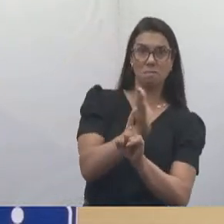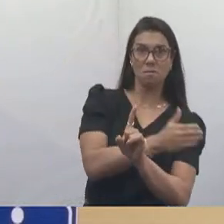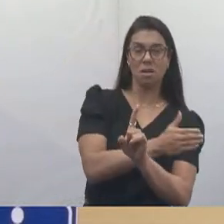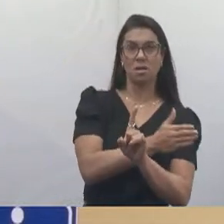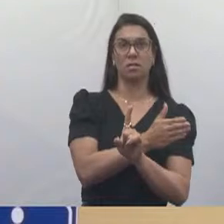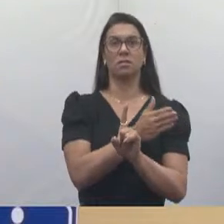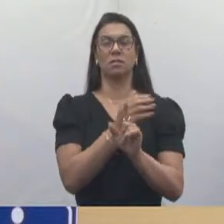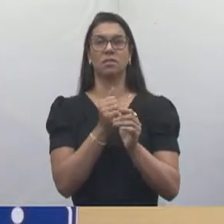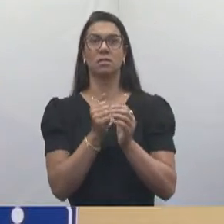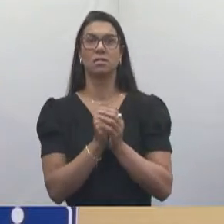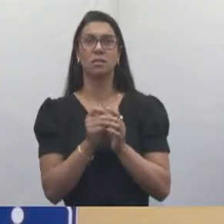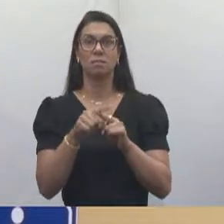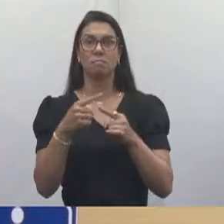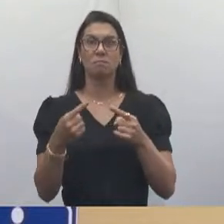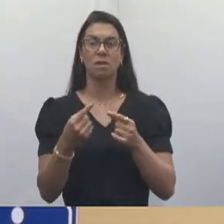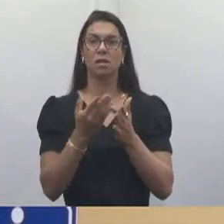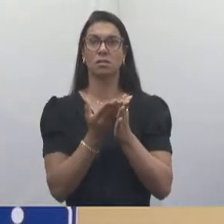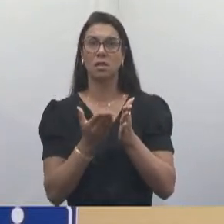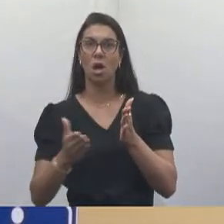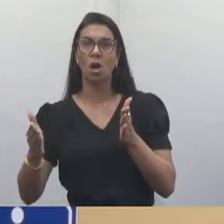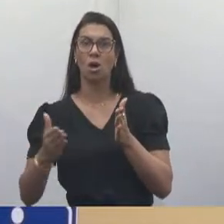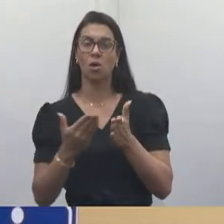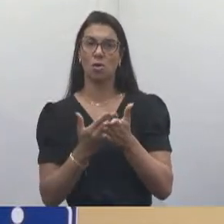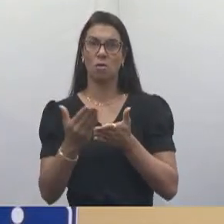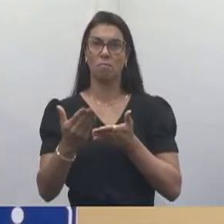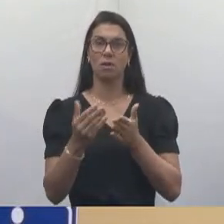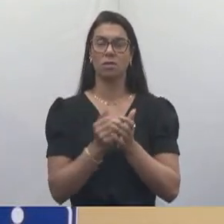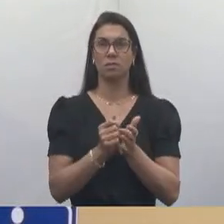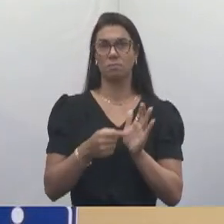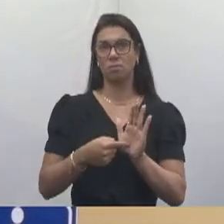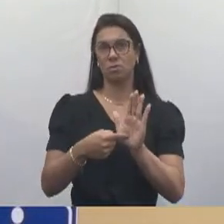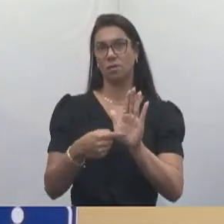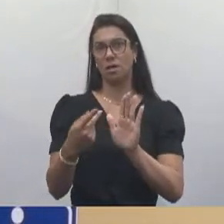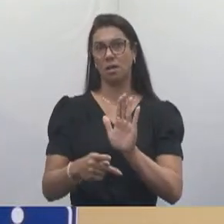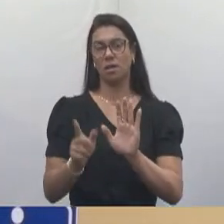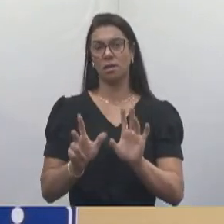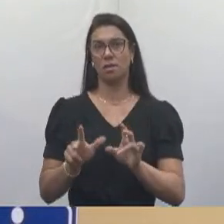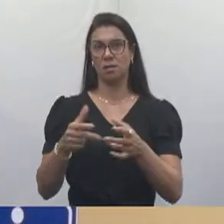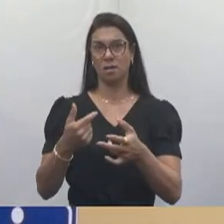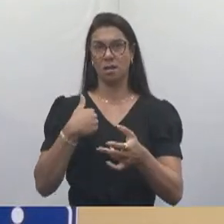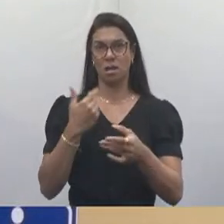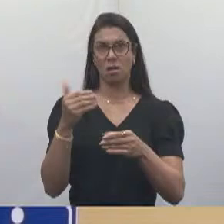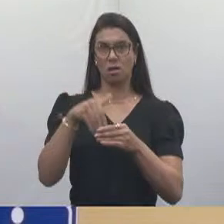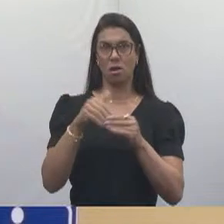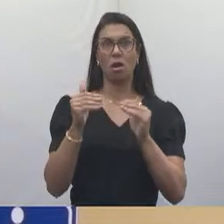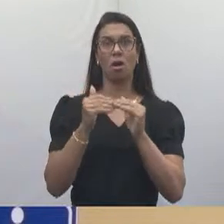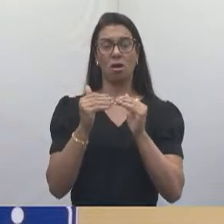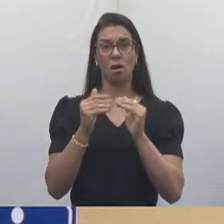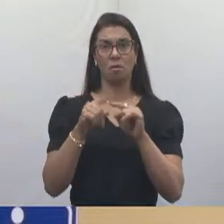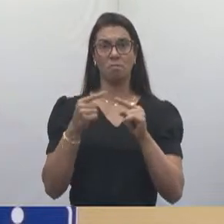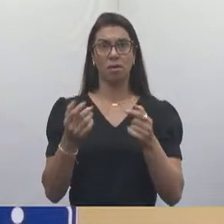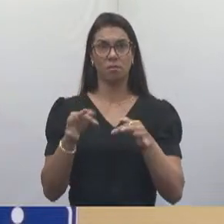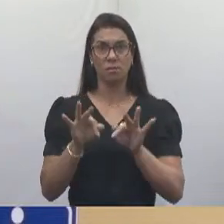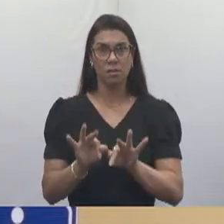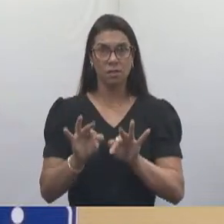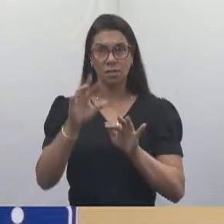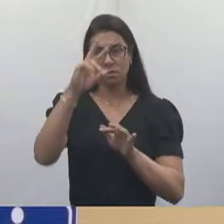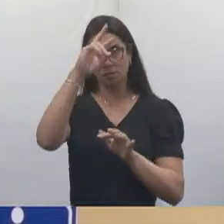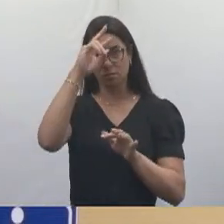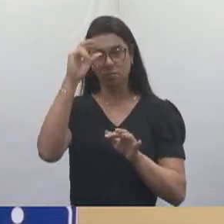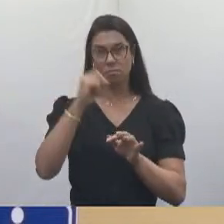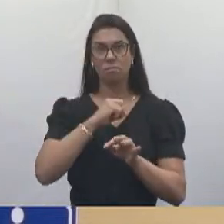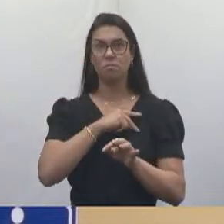antecedem o pleito eleitoral, coloque isso nessa casa, porque eu já me antecipo aqui o voto favorável. E finalizo, senhor presidente, com